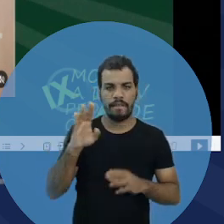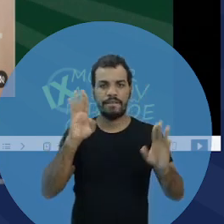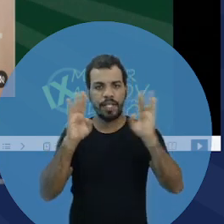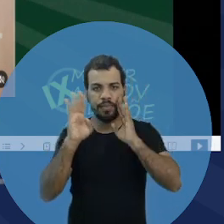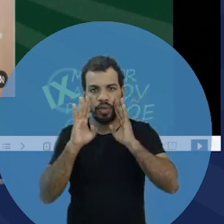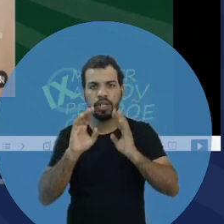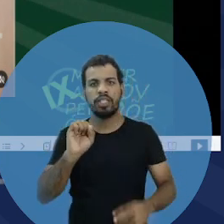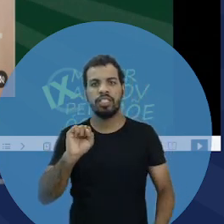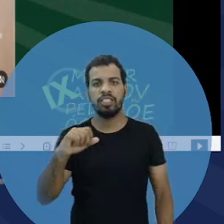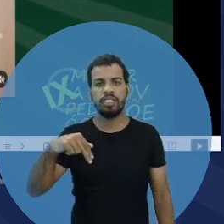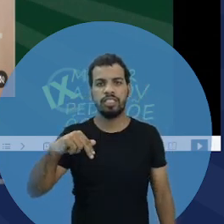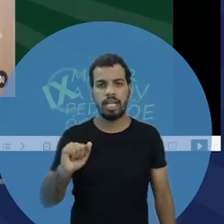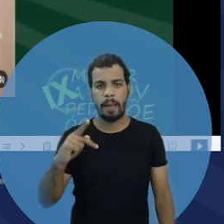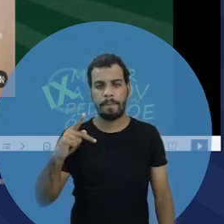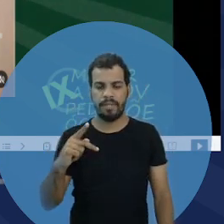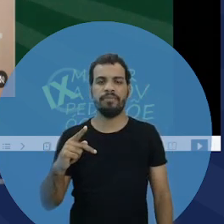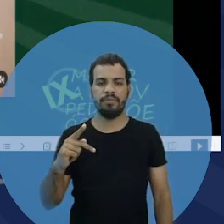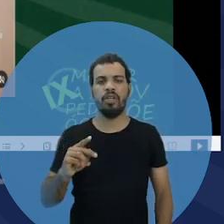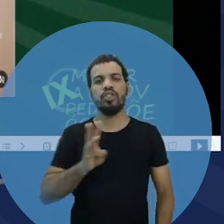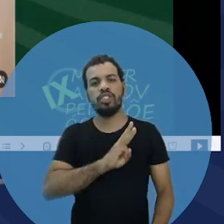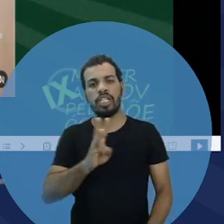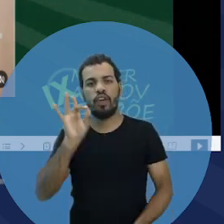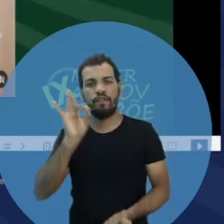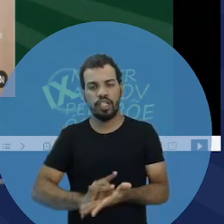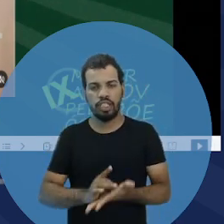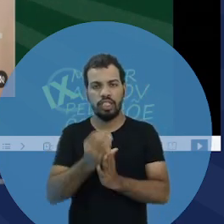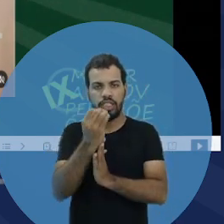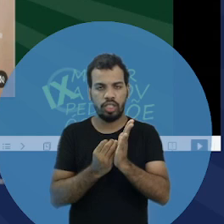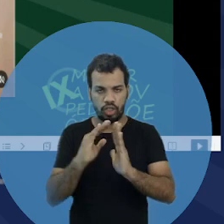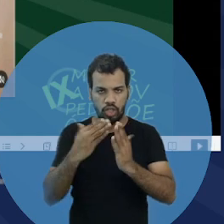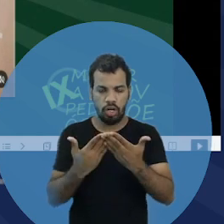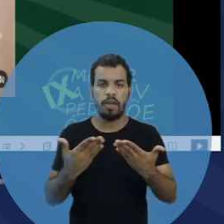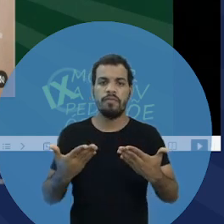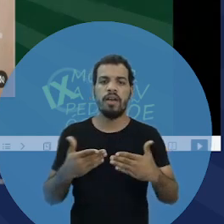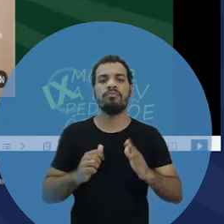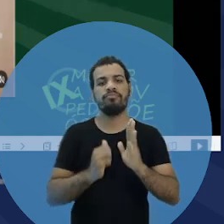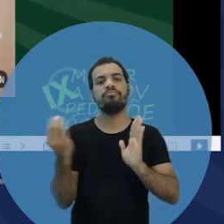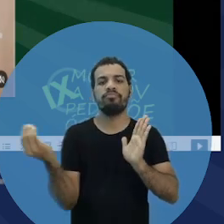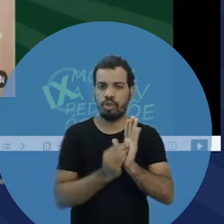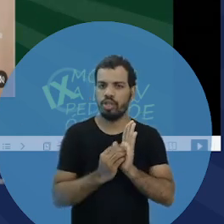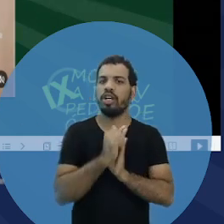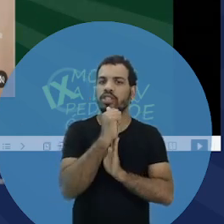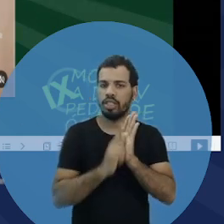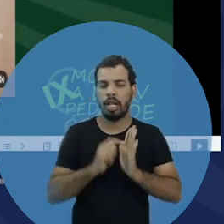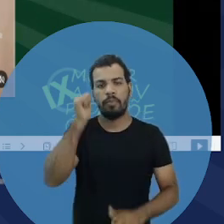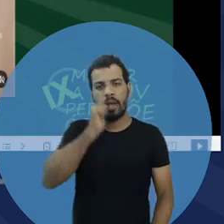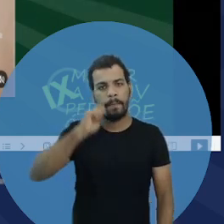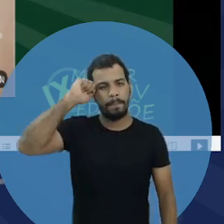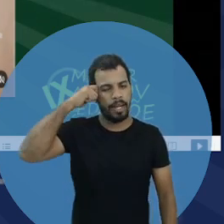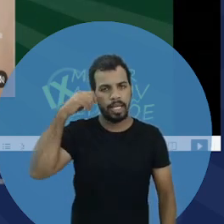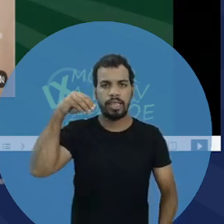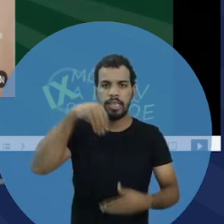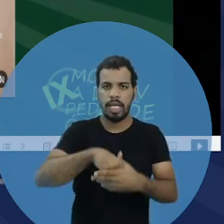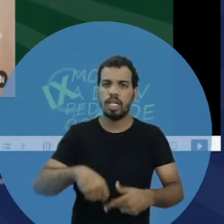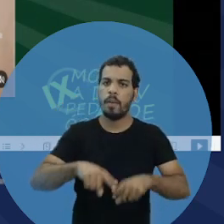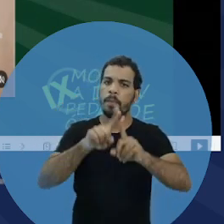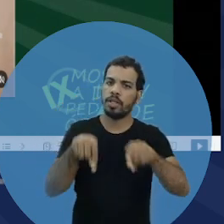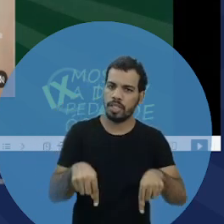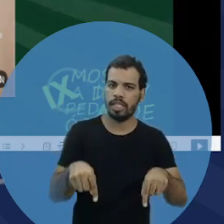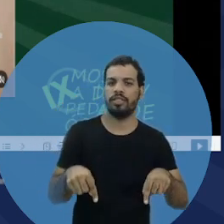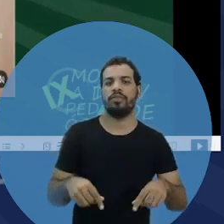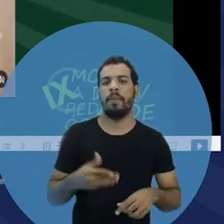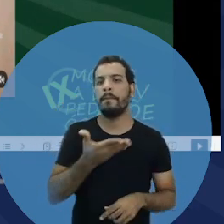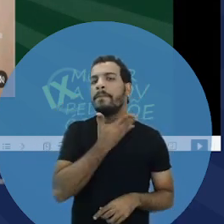da escola, fez parte da agenda das pretas dentro desse projeto do Papo de Pretas. E